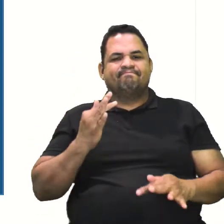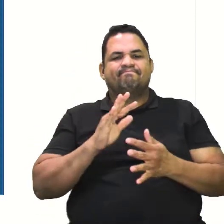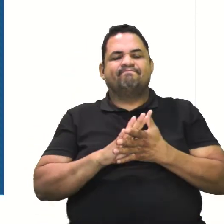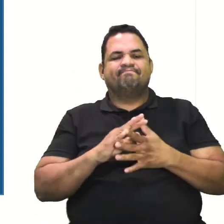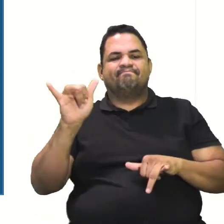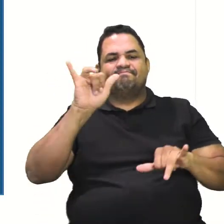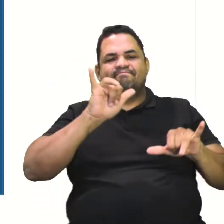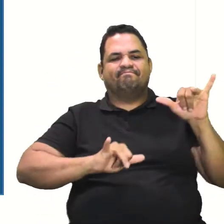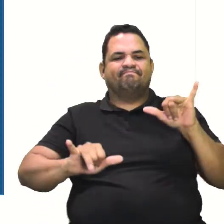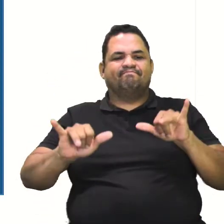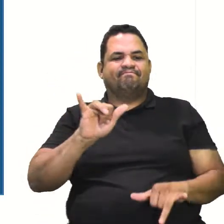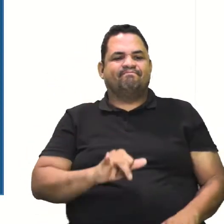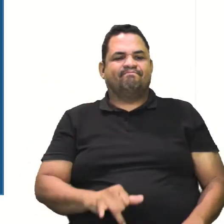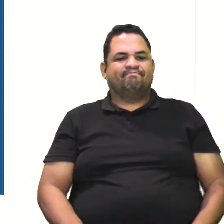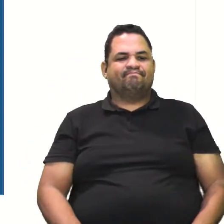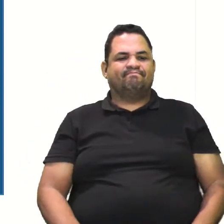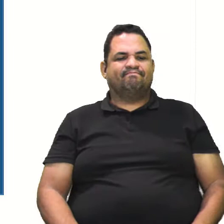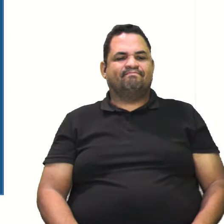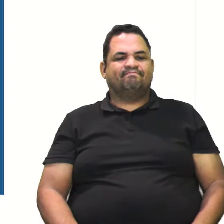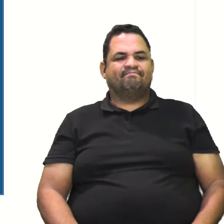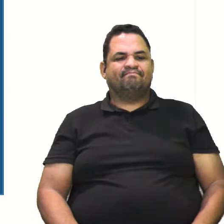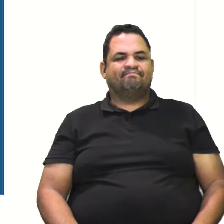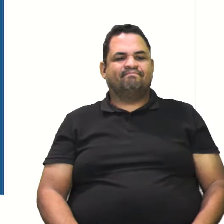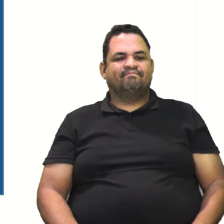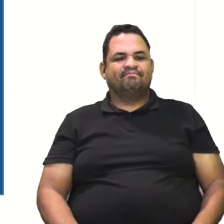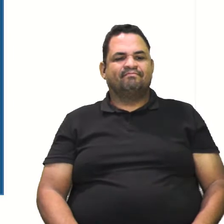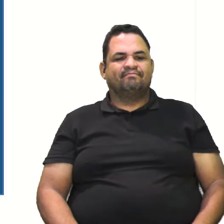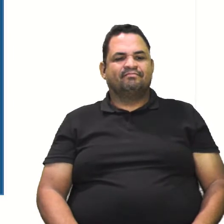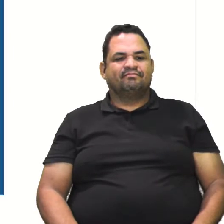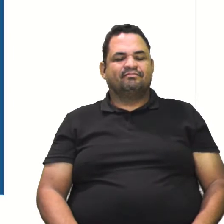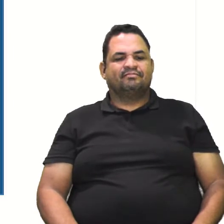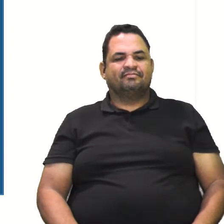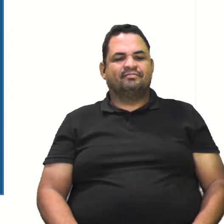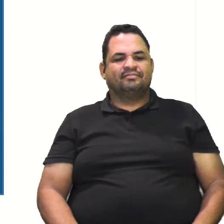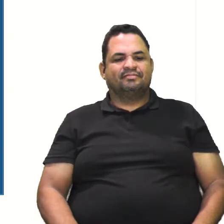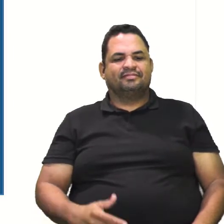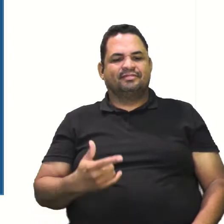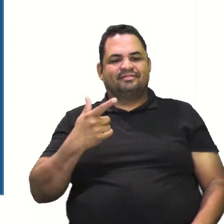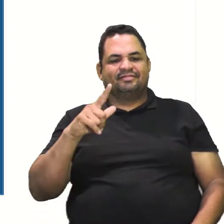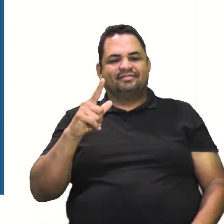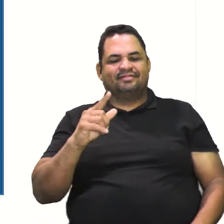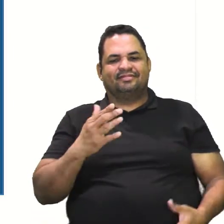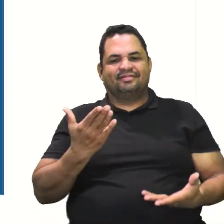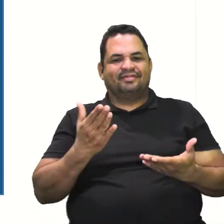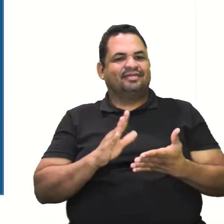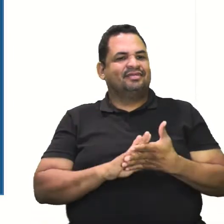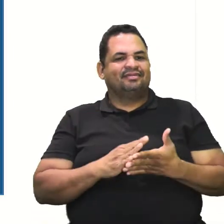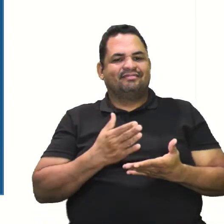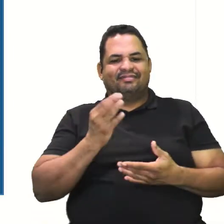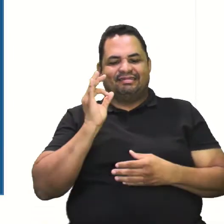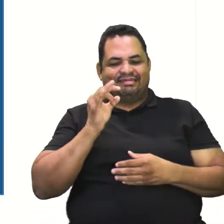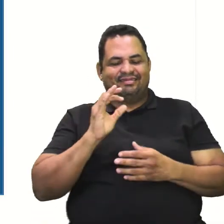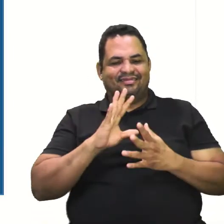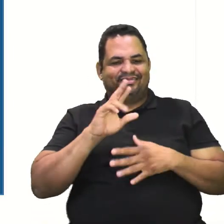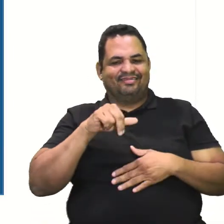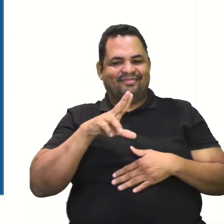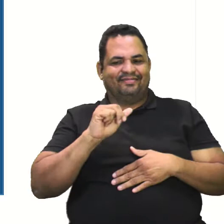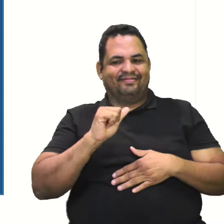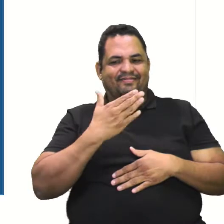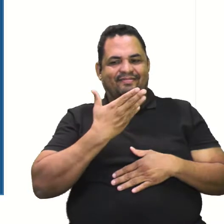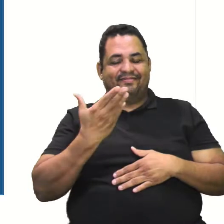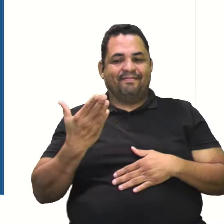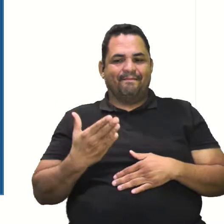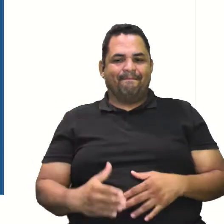física, química. Quem não sabe, quem não lembra de química não vai conseguir acertar isso daí nunca.